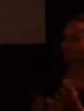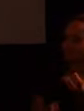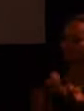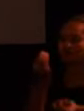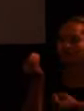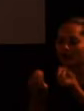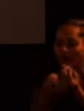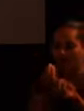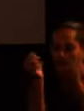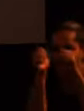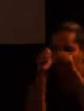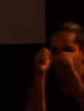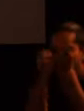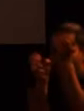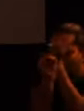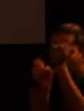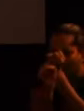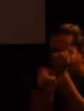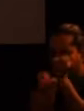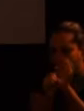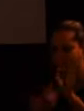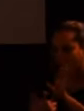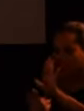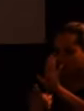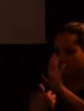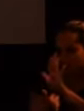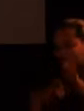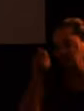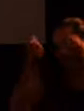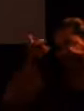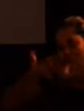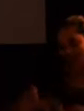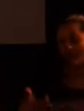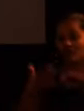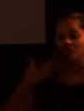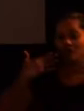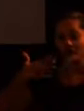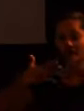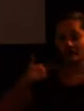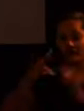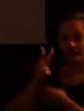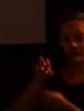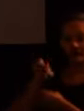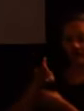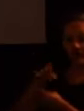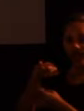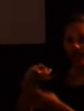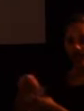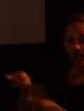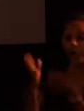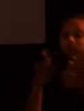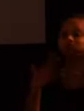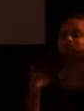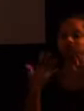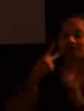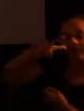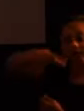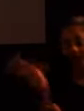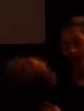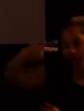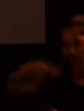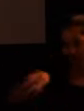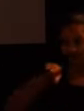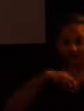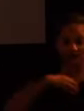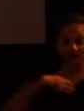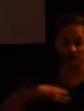o cálculo mostrar para vocês que no verão, por conta da nossa posição geográfica, a gente não vai ter problemas com sombra na